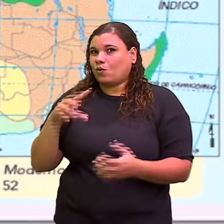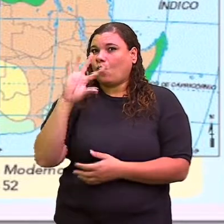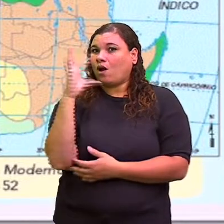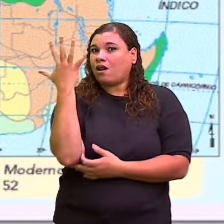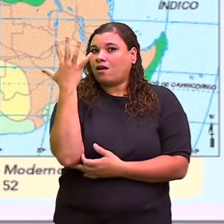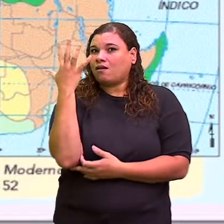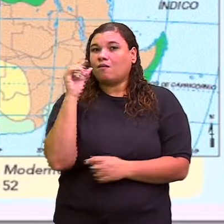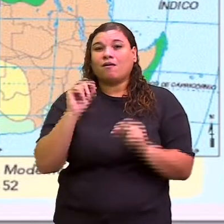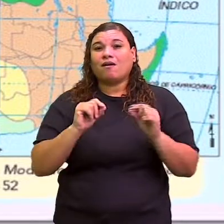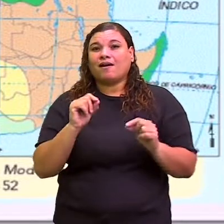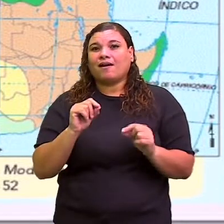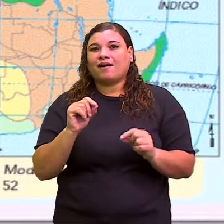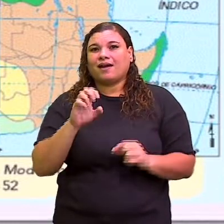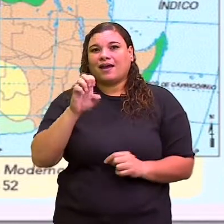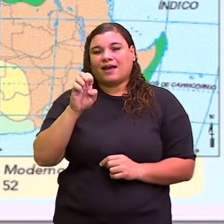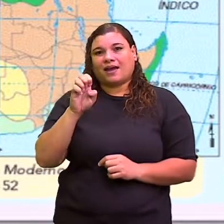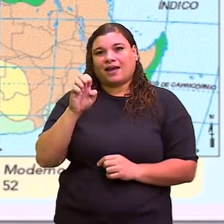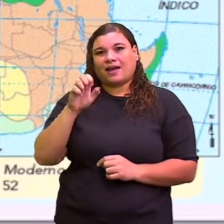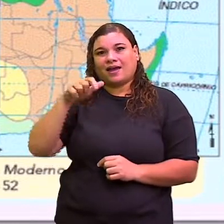quê? O calor.